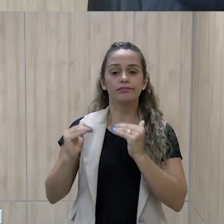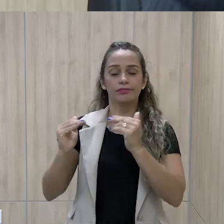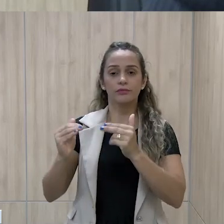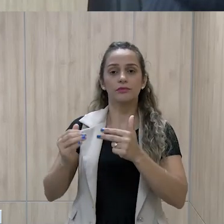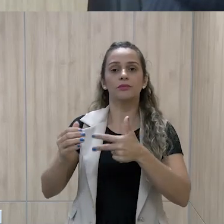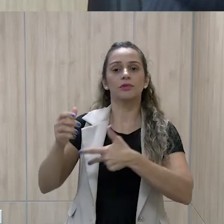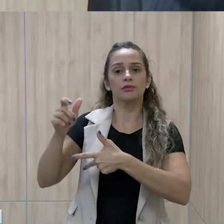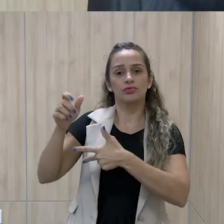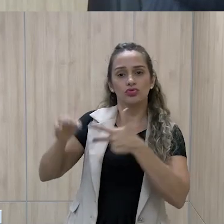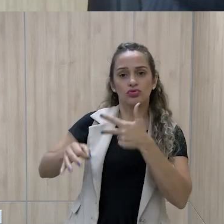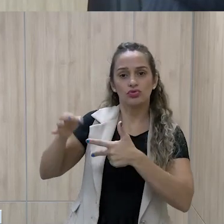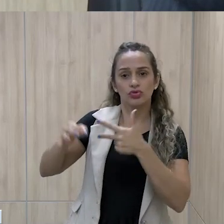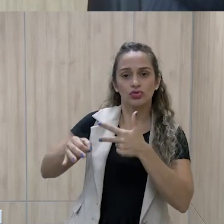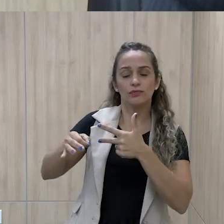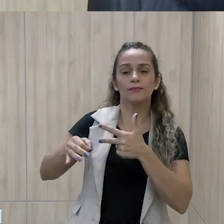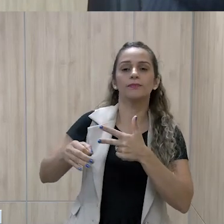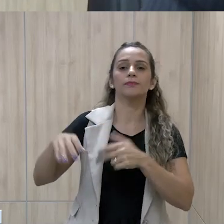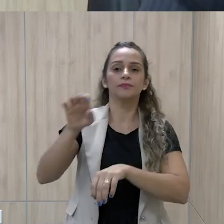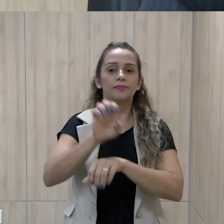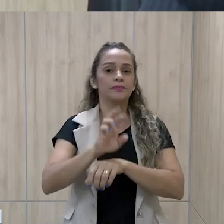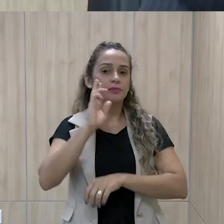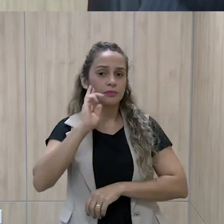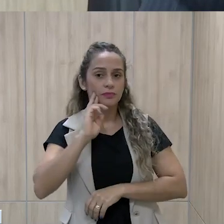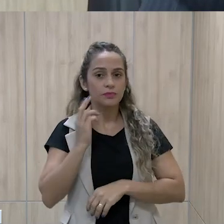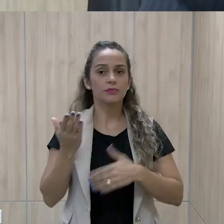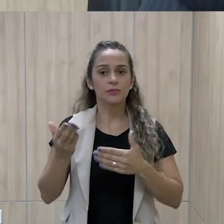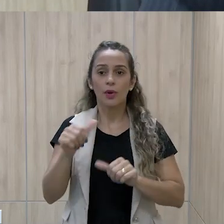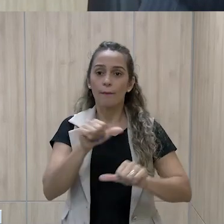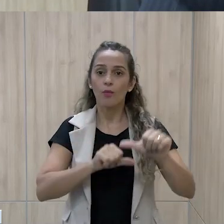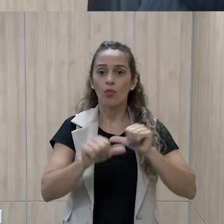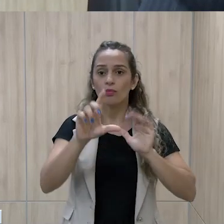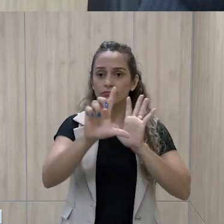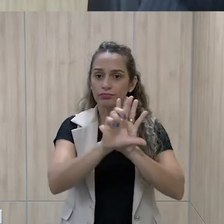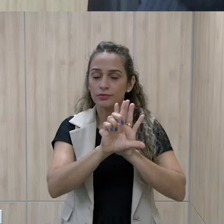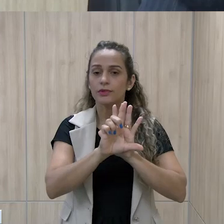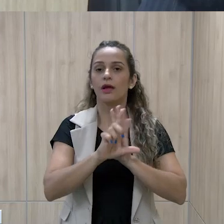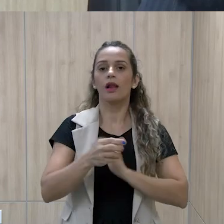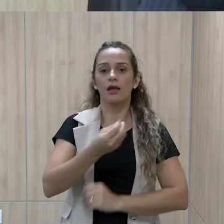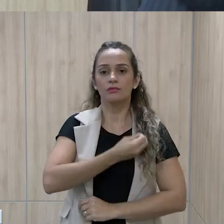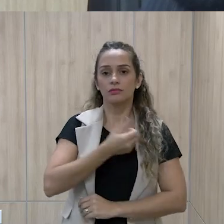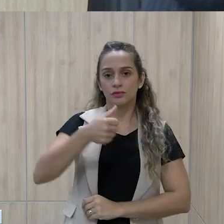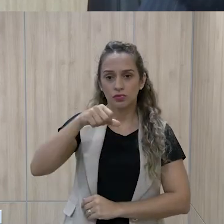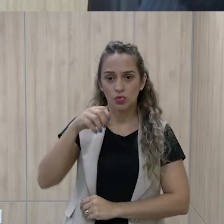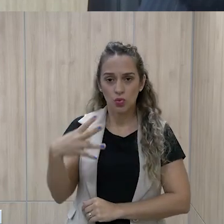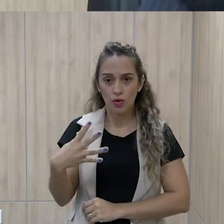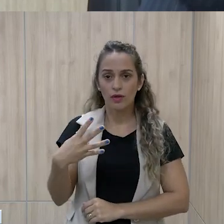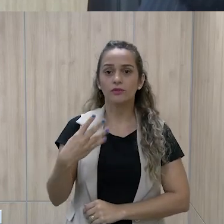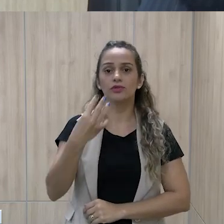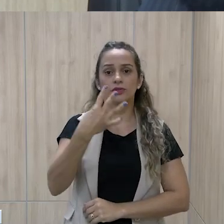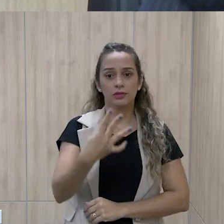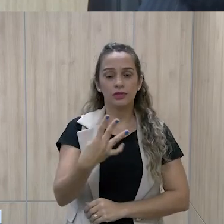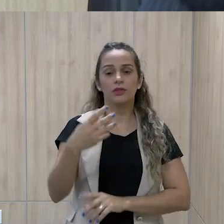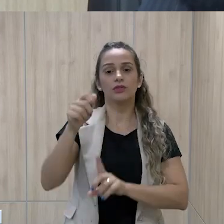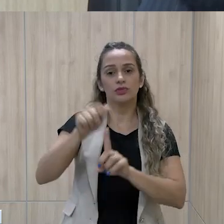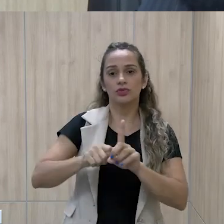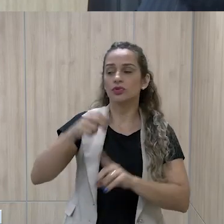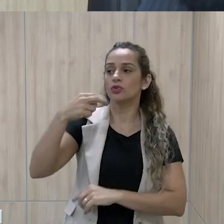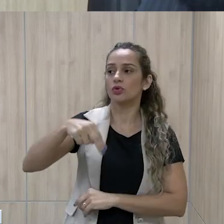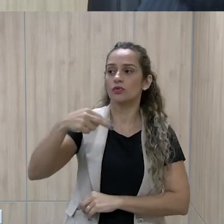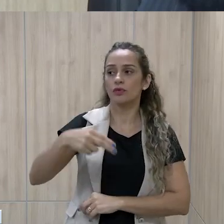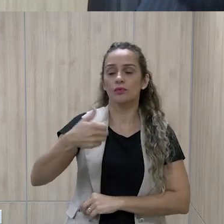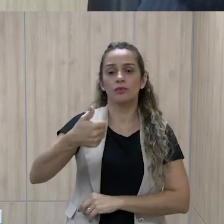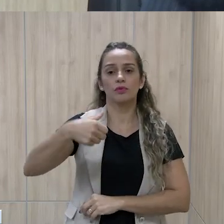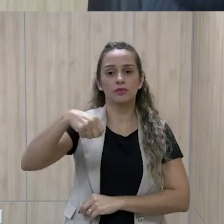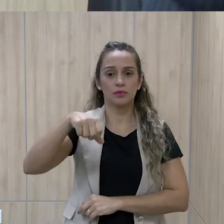Tribunal de Justiça do estado através da mensagem 112 Altera a lei complementar número 94 de